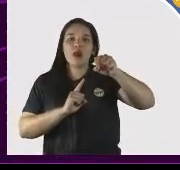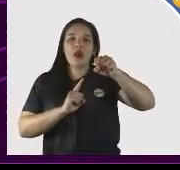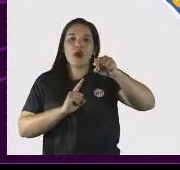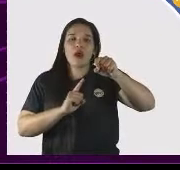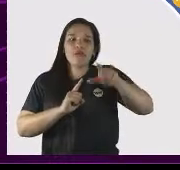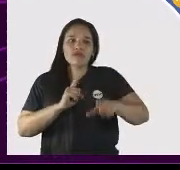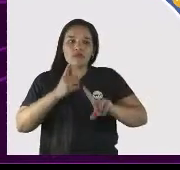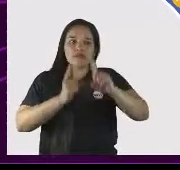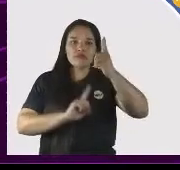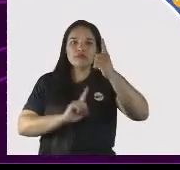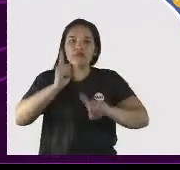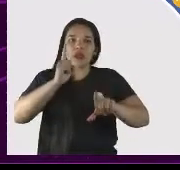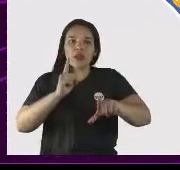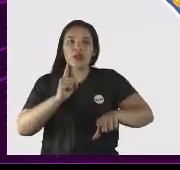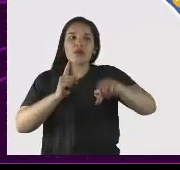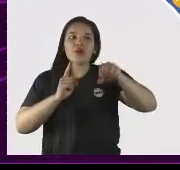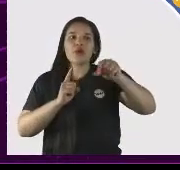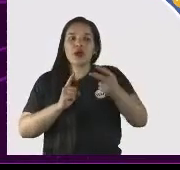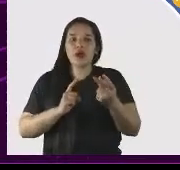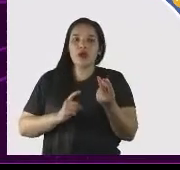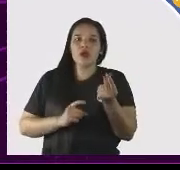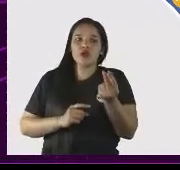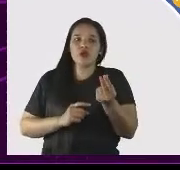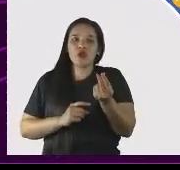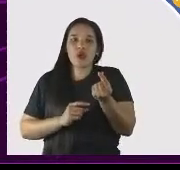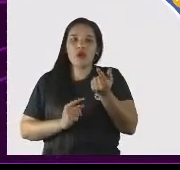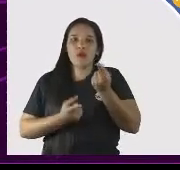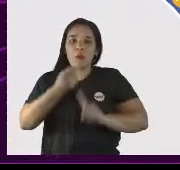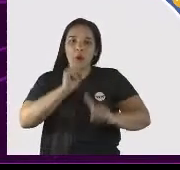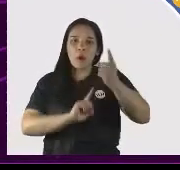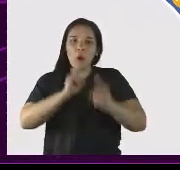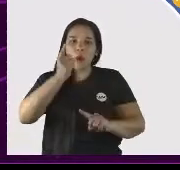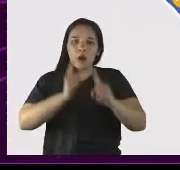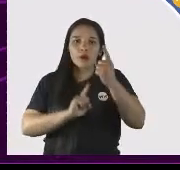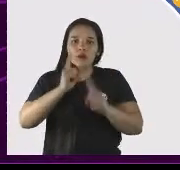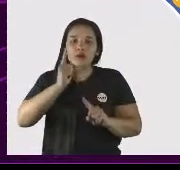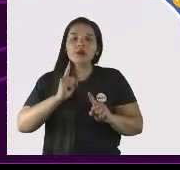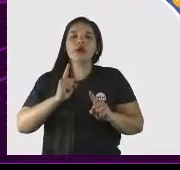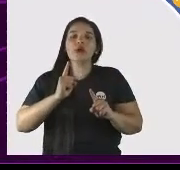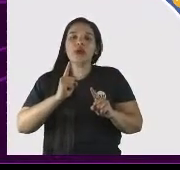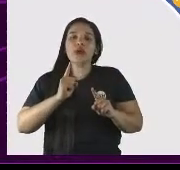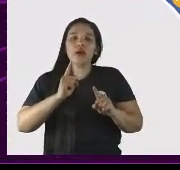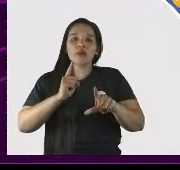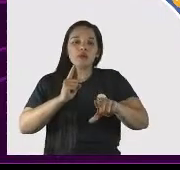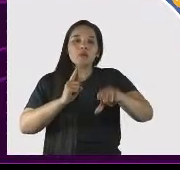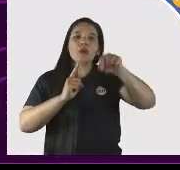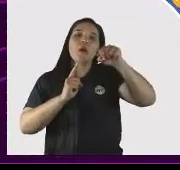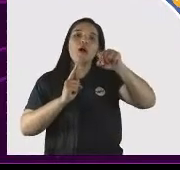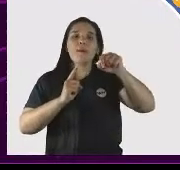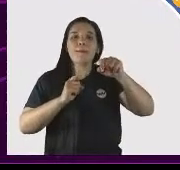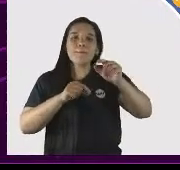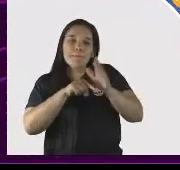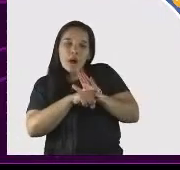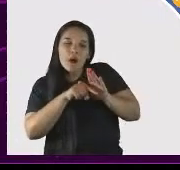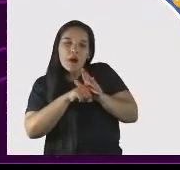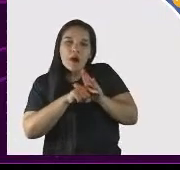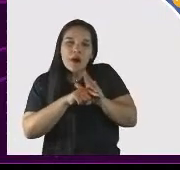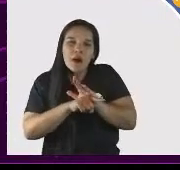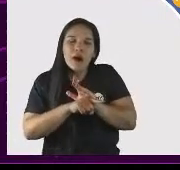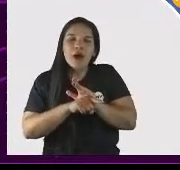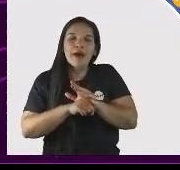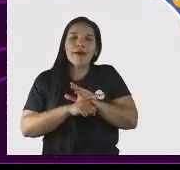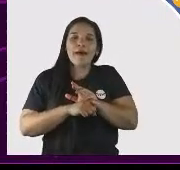ela está suspensa ela foi concluída porém está a nossa por investigação no TCU